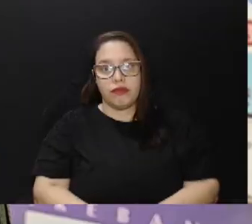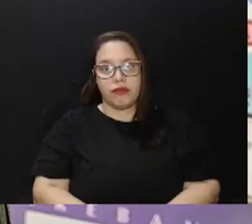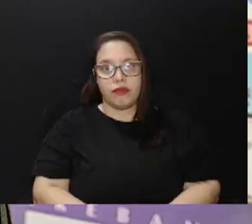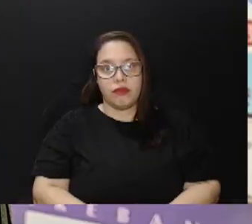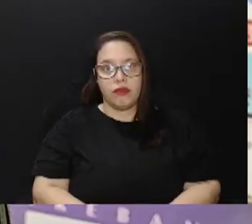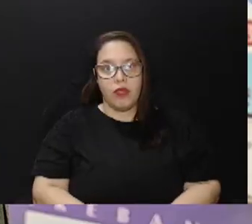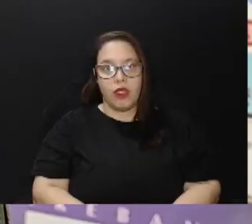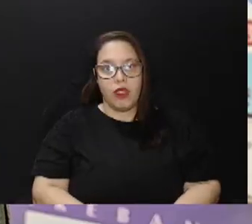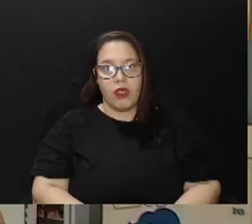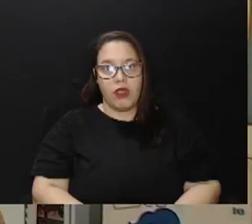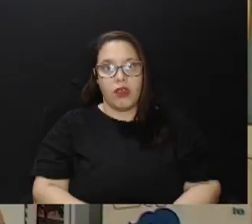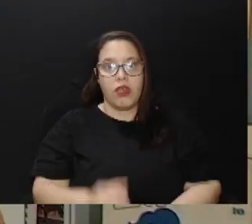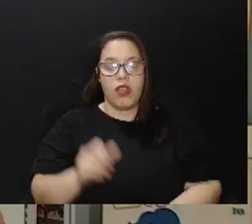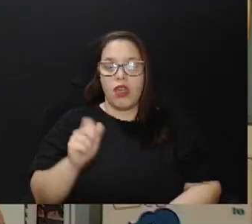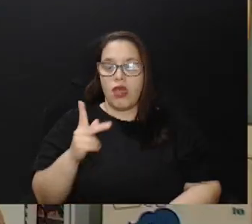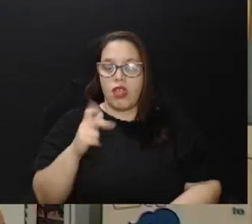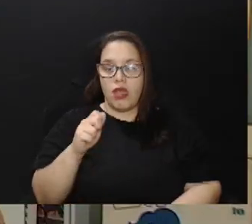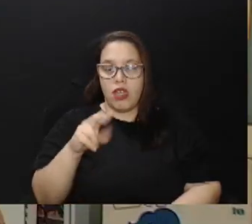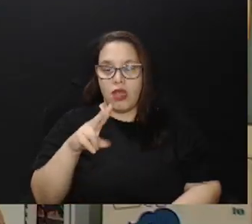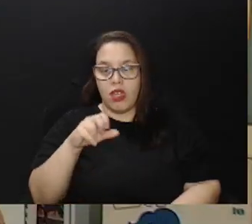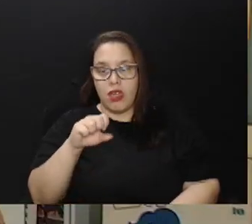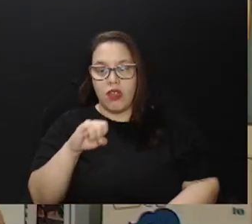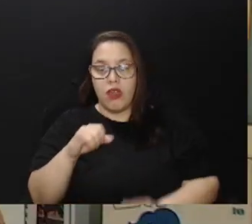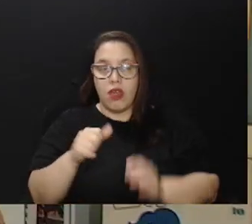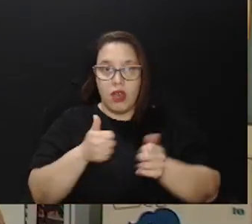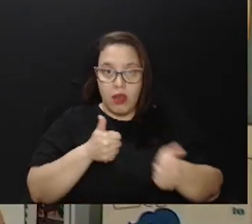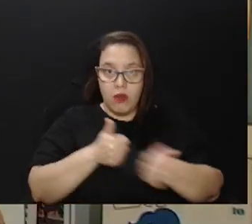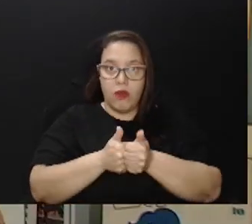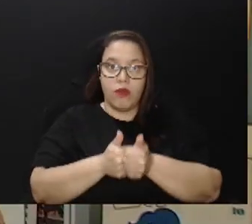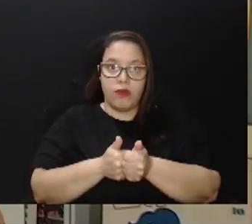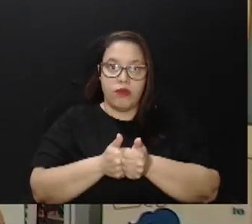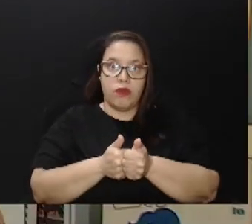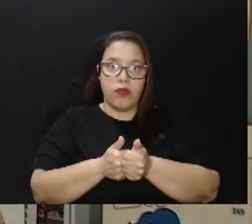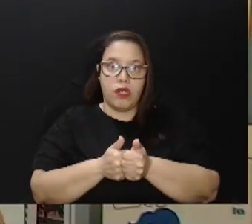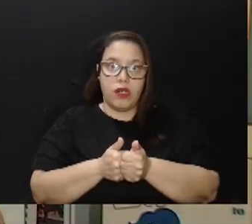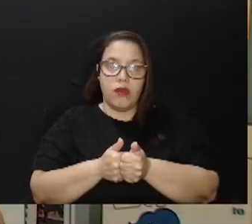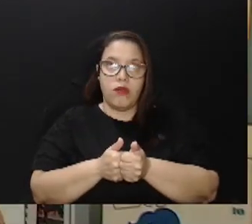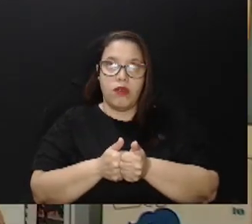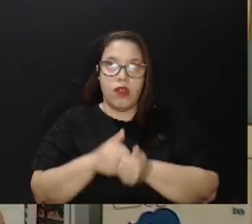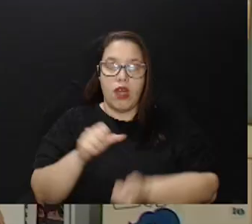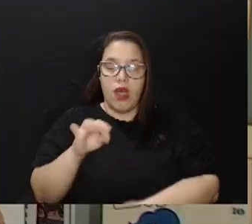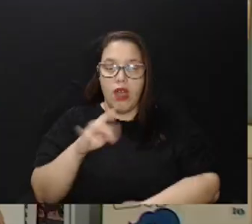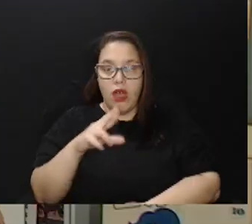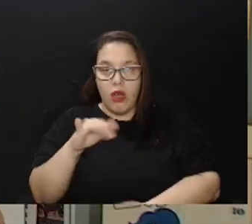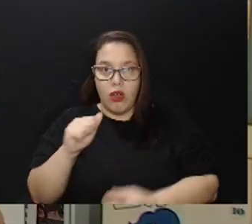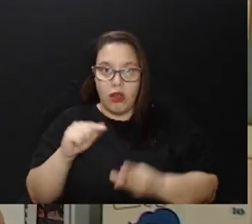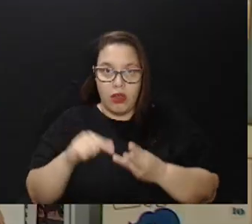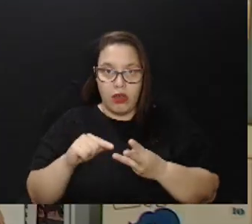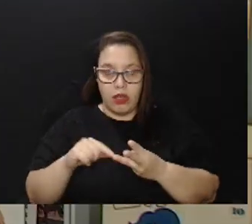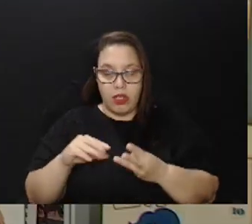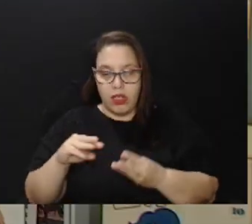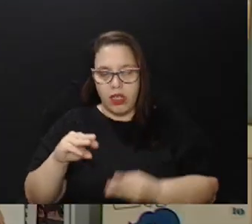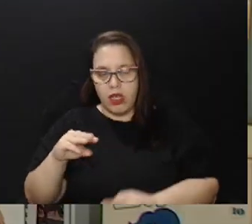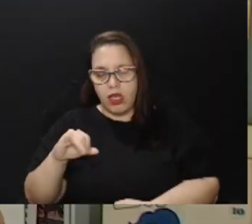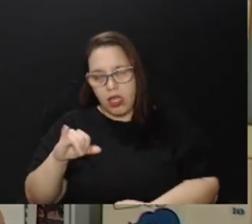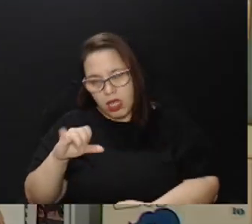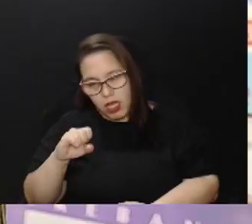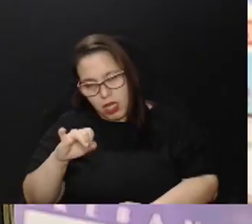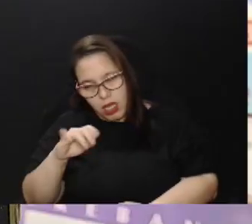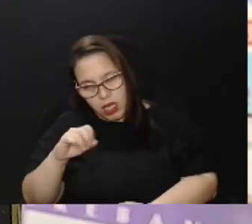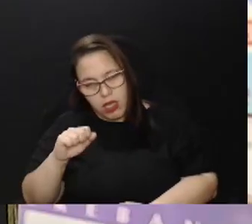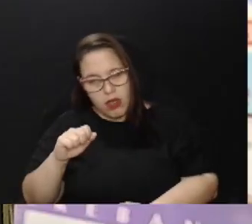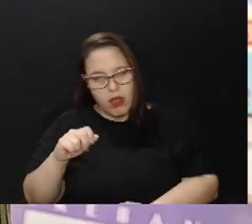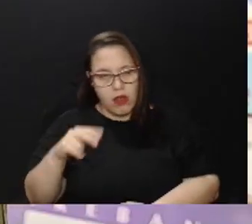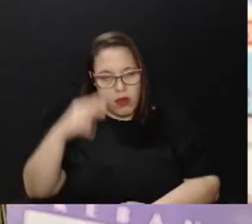bem próximo, tinham ido já para a Austrália, para Ilhas Guam, para o México, para o Peru.